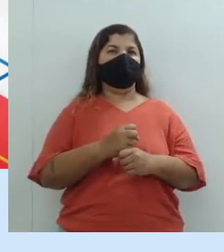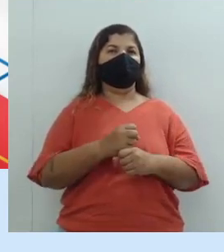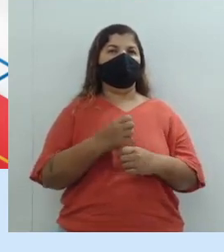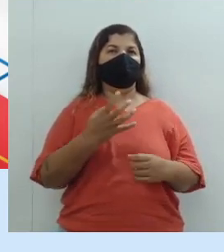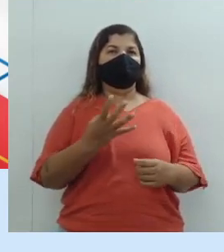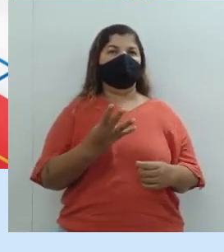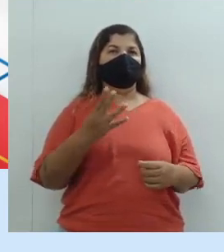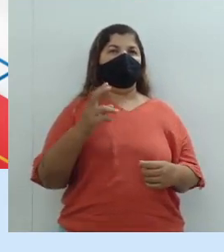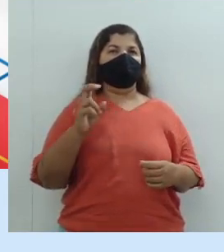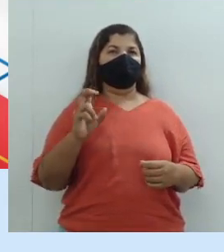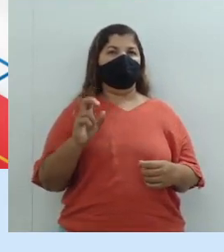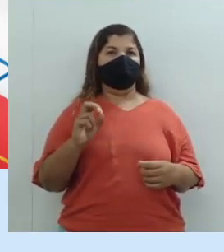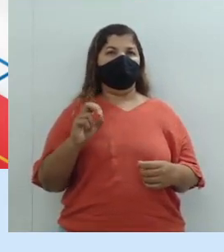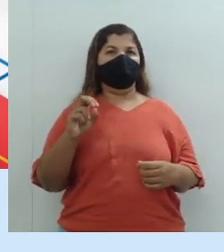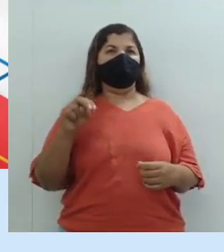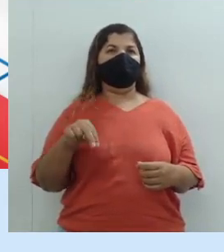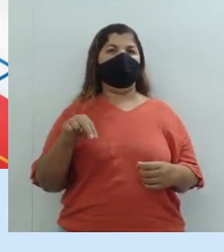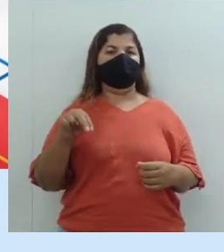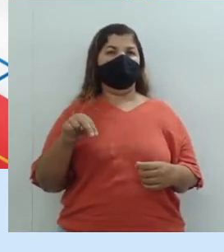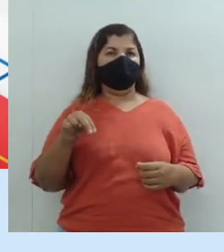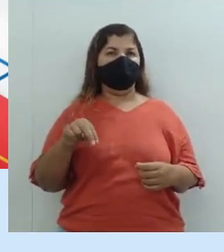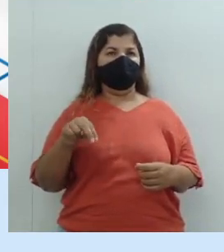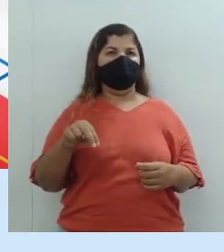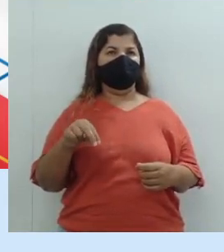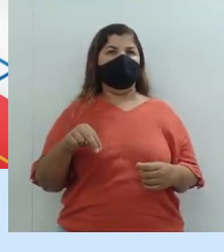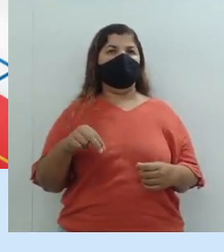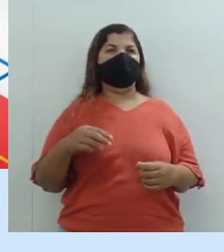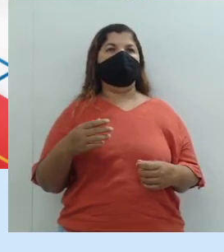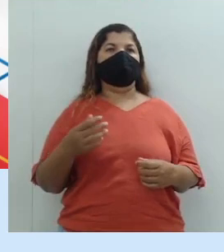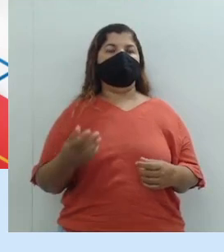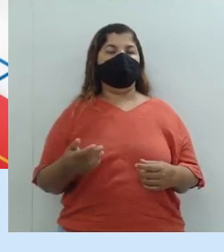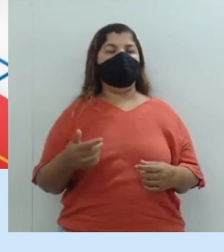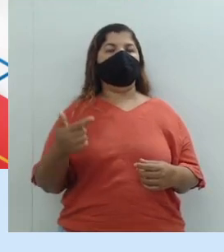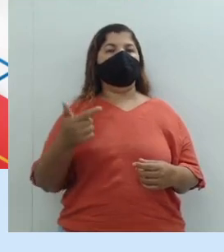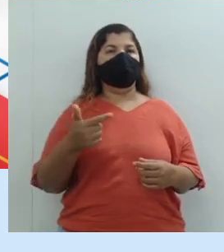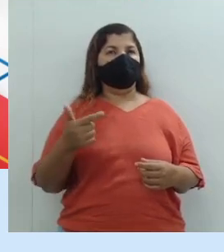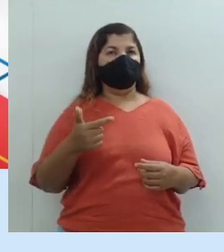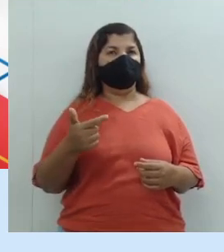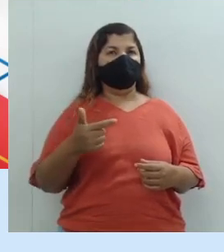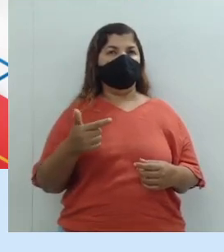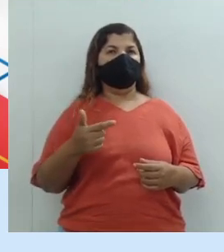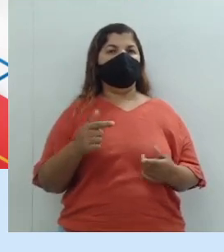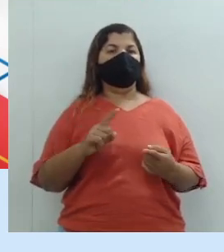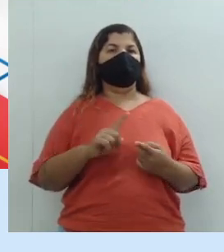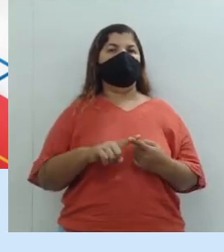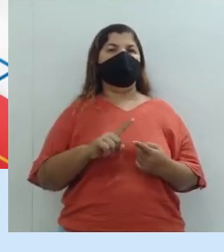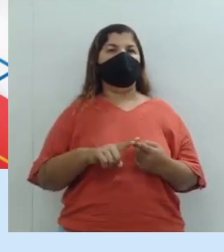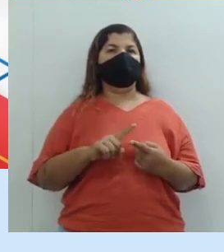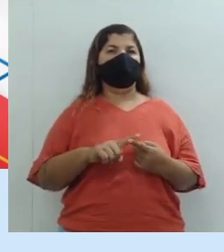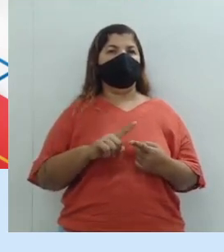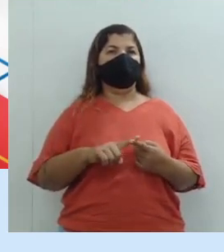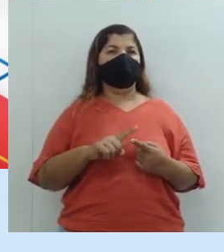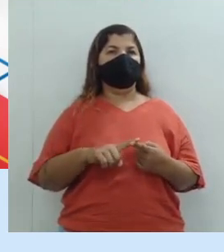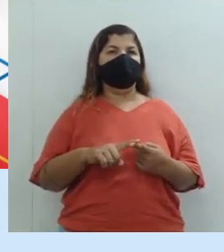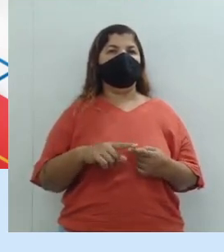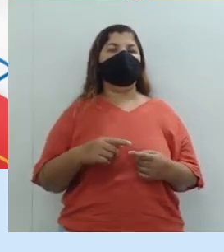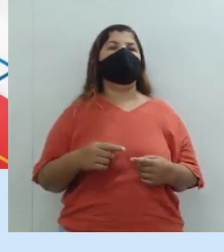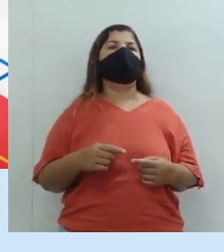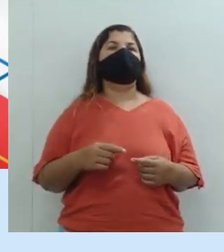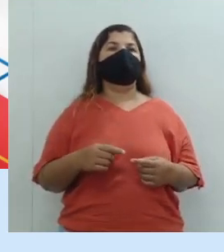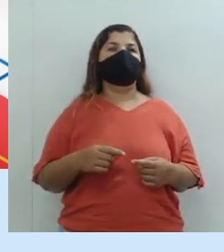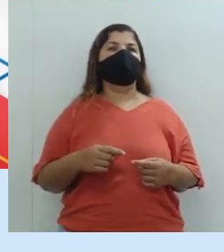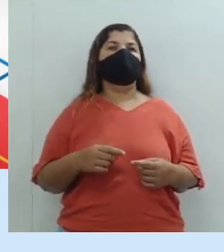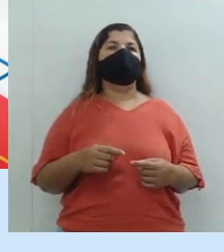450 newtons. Então, fazendo tudo isso também para o meu corpo 2, eu vou ter o meu peso do corpo